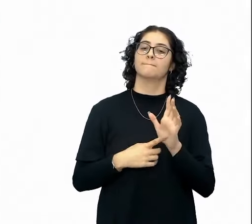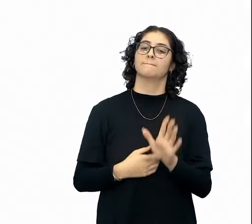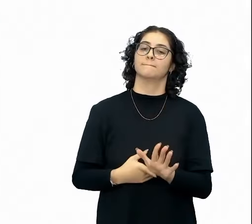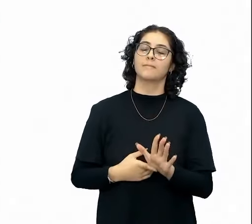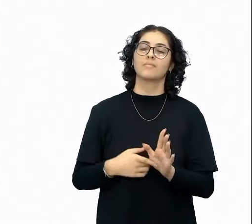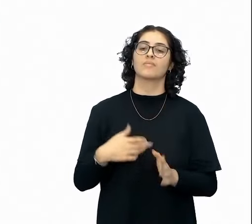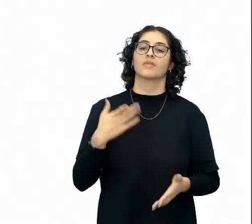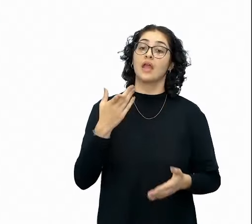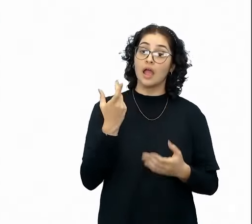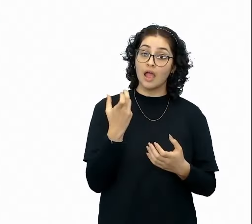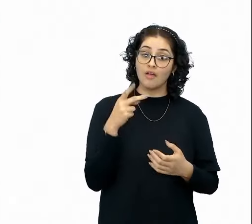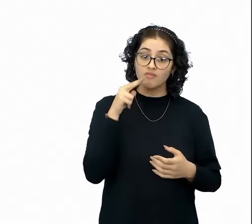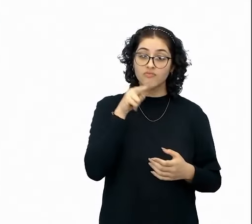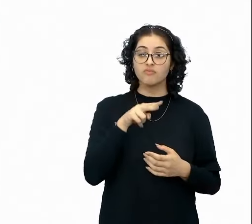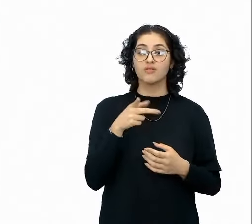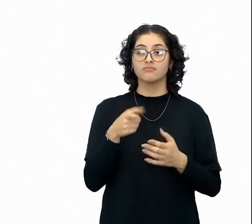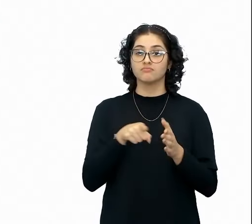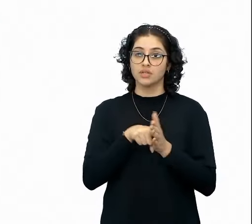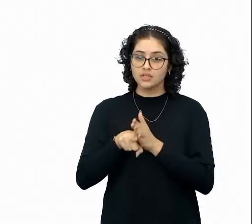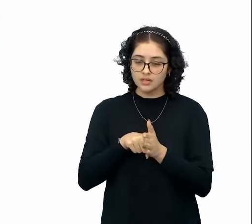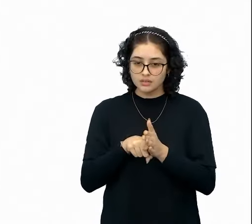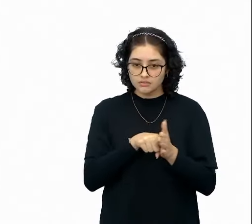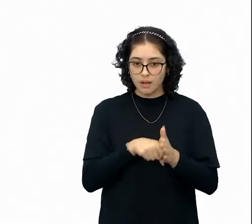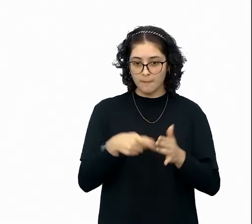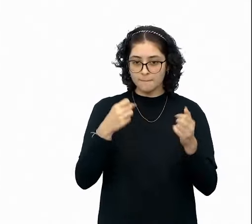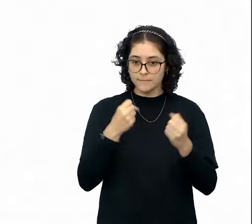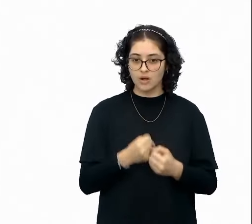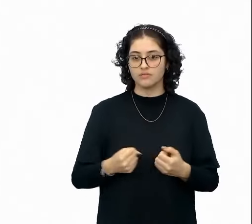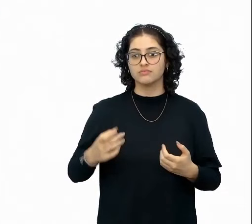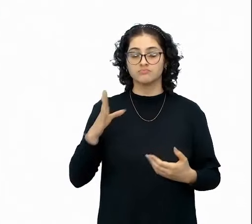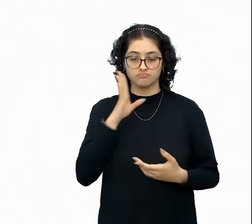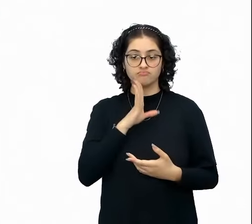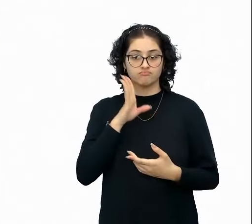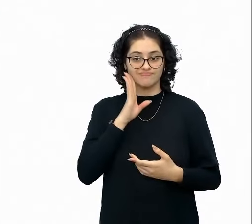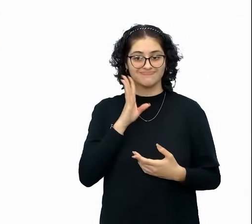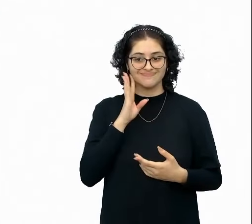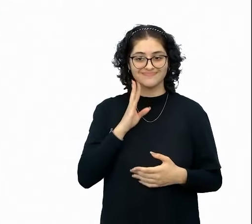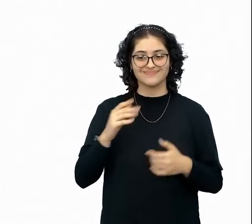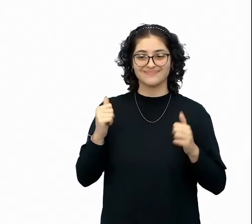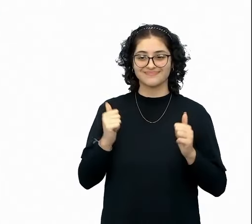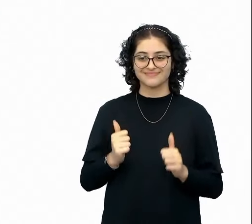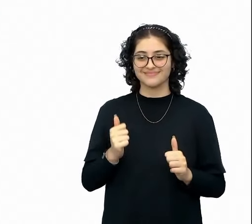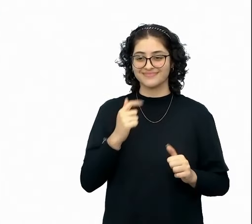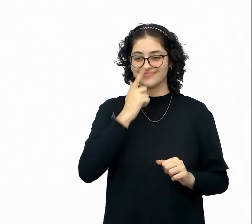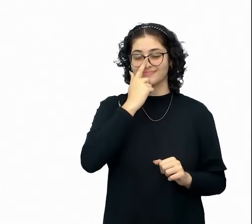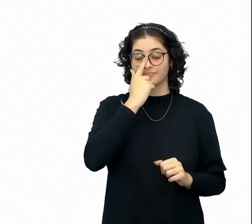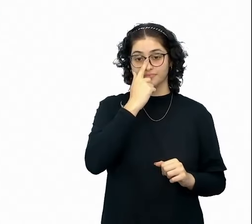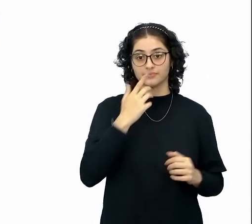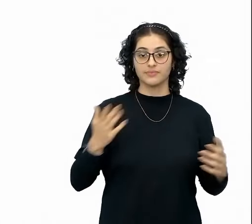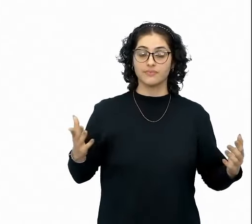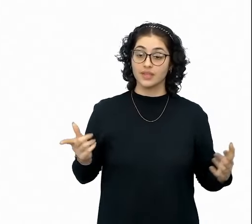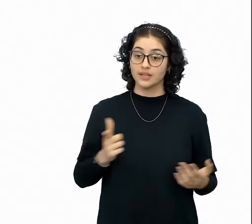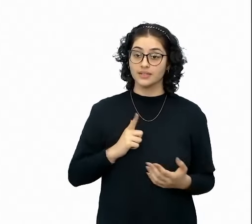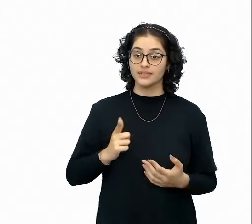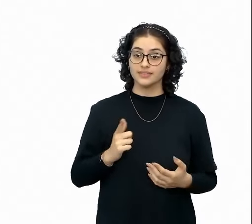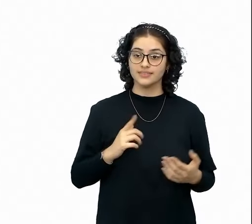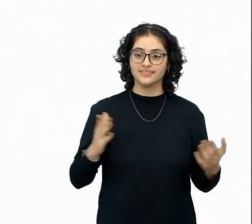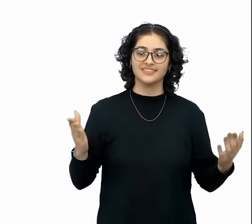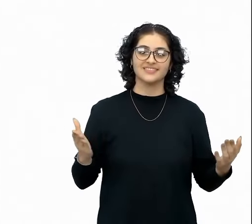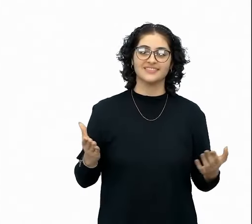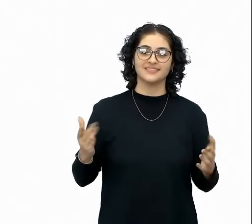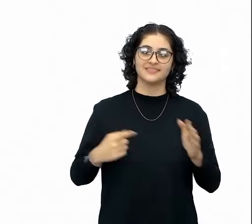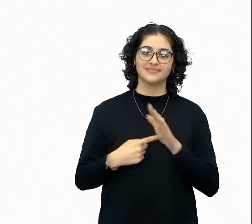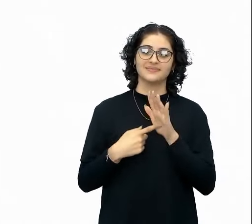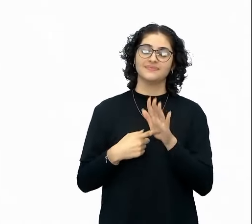teórico dele, caso vocês queiram ler o trabalho dele, é bem bacana, tá? E aqui a gente traz ele